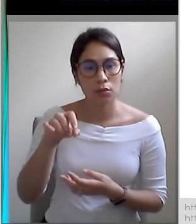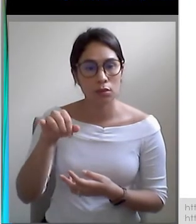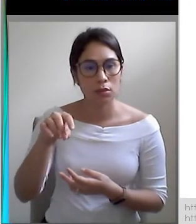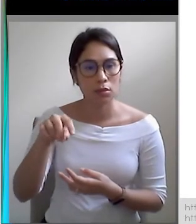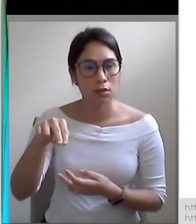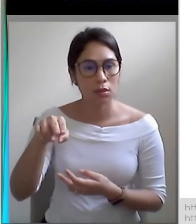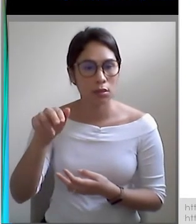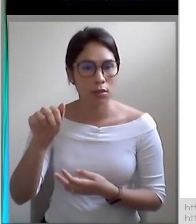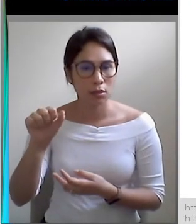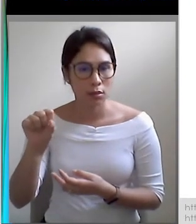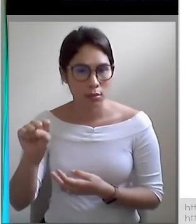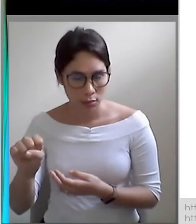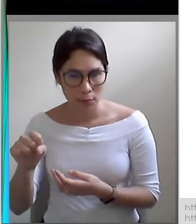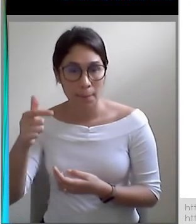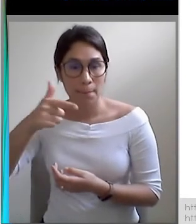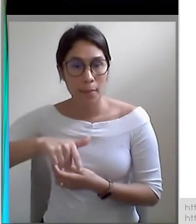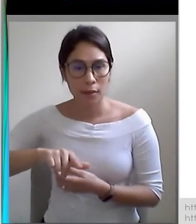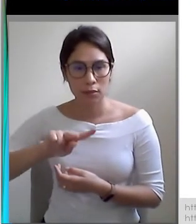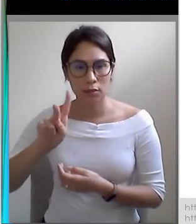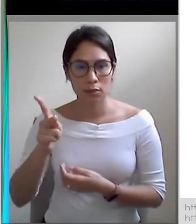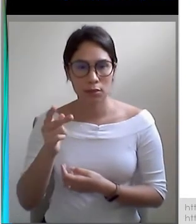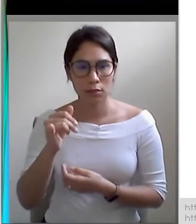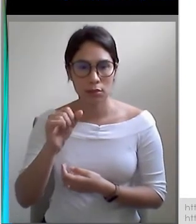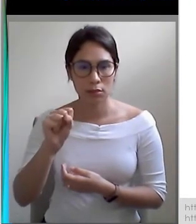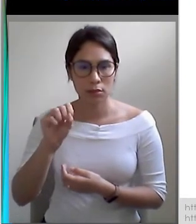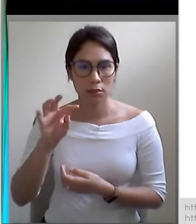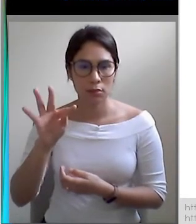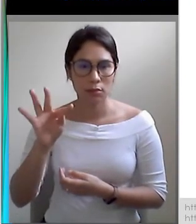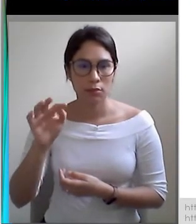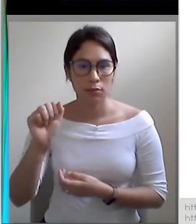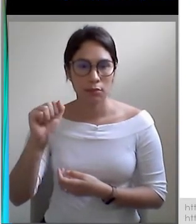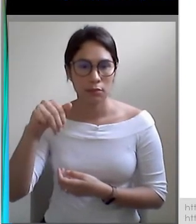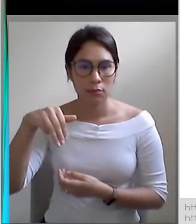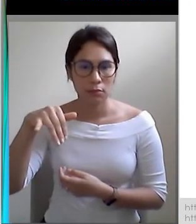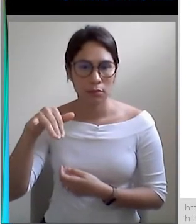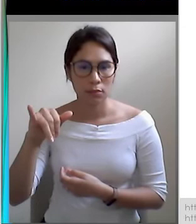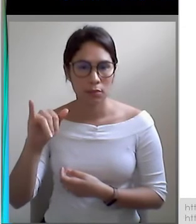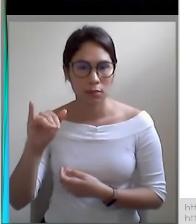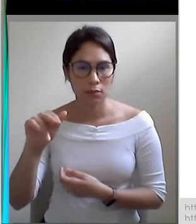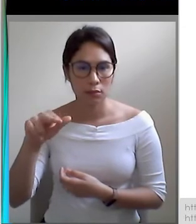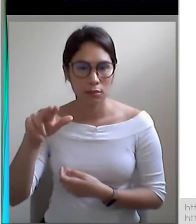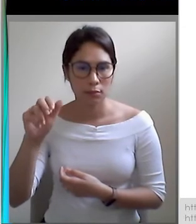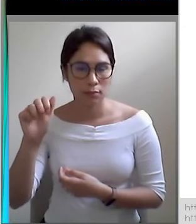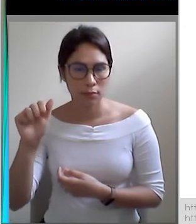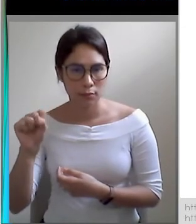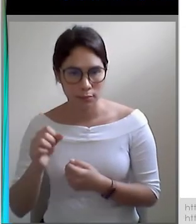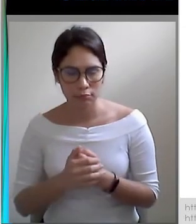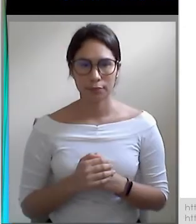neurotoxinas derivadas de eosinófilos e histaminas.